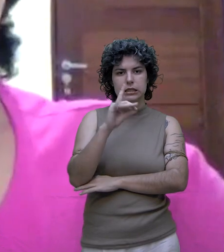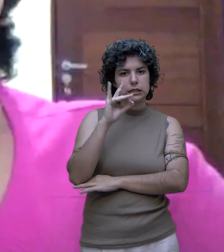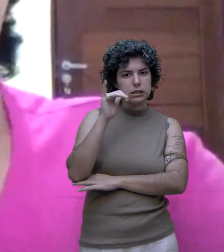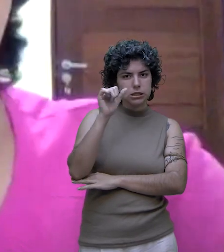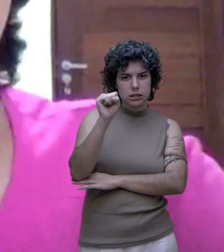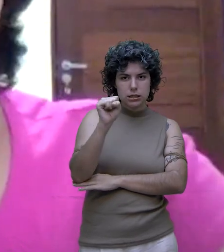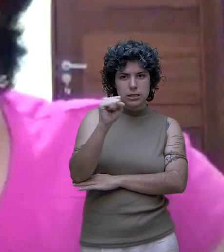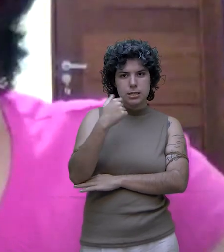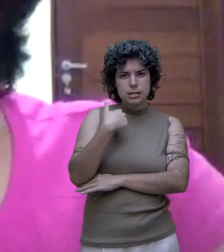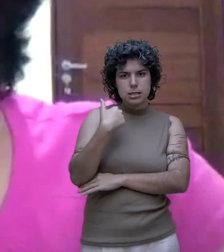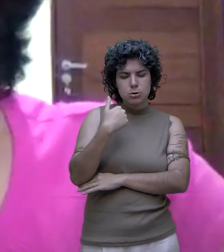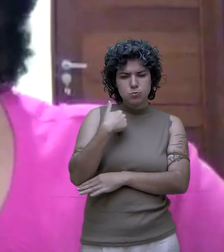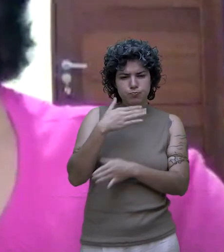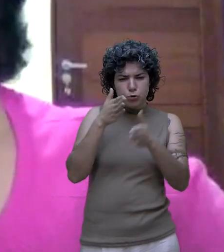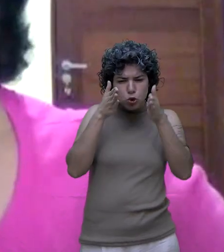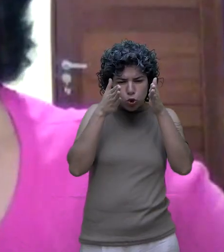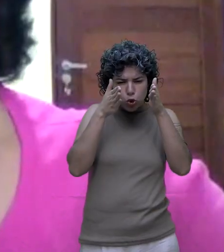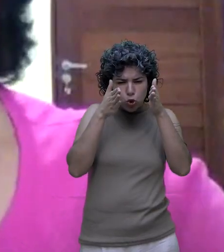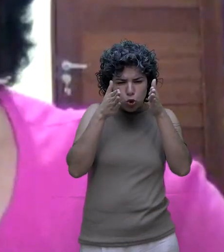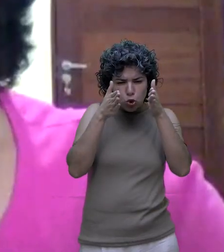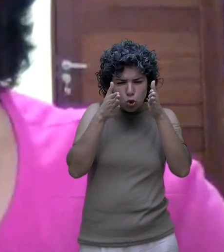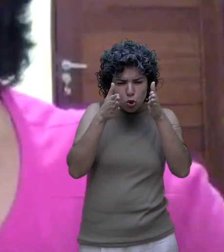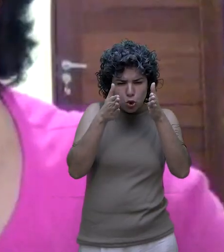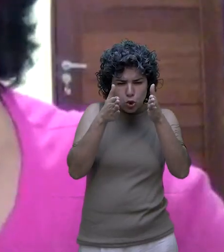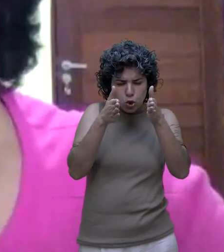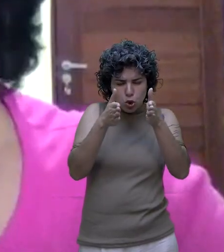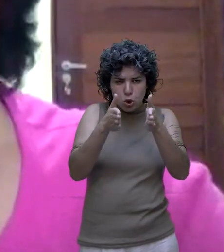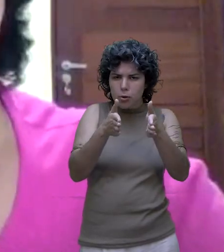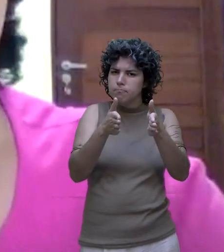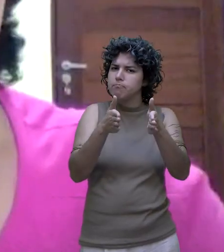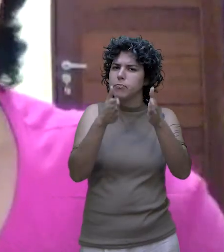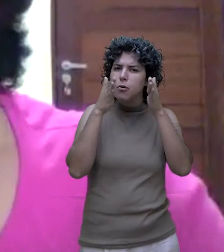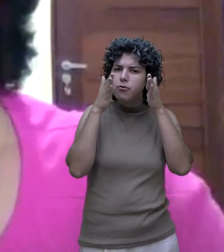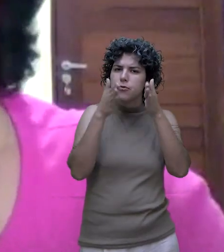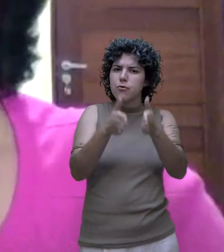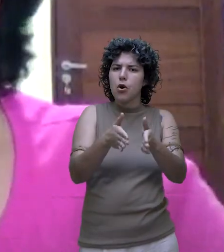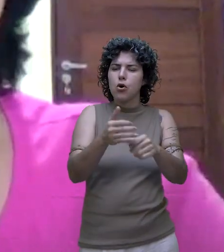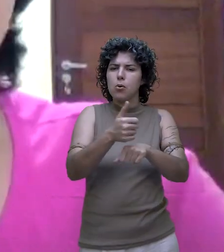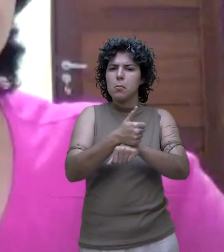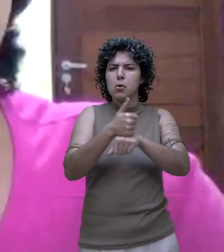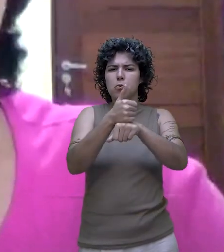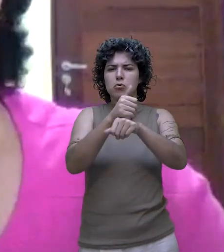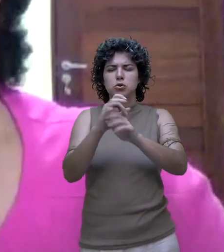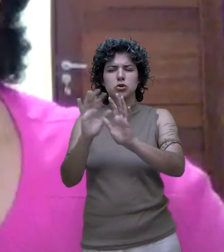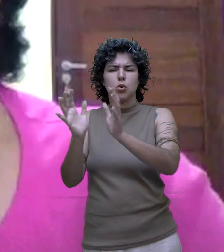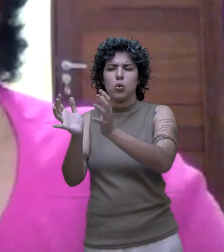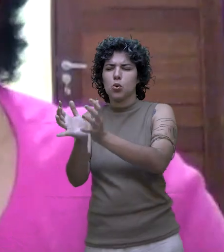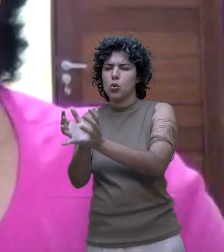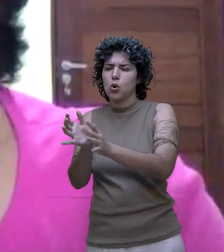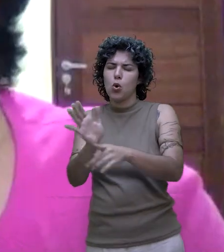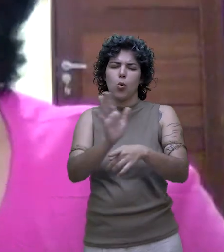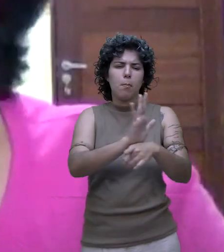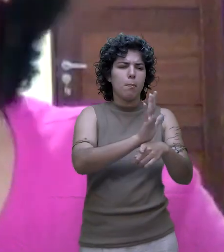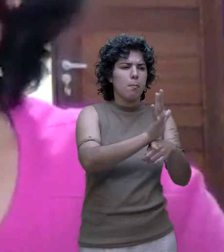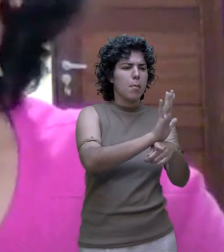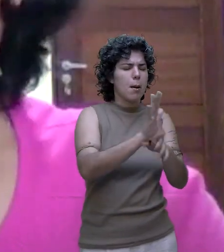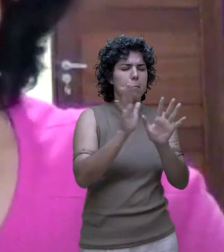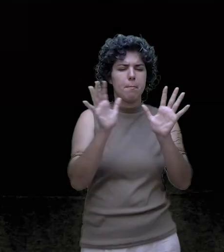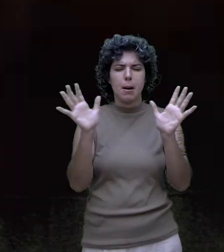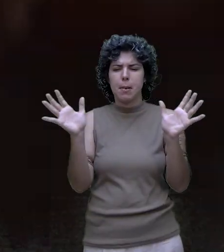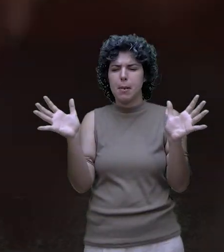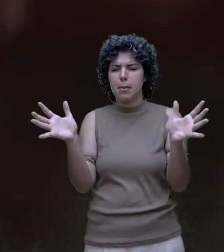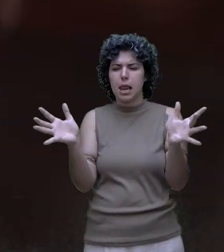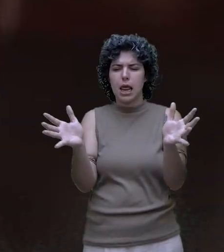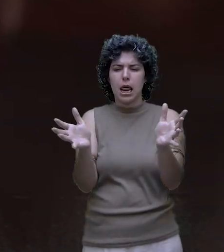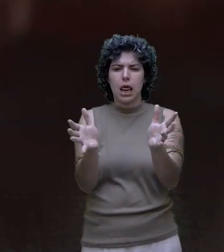imersa naquele ambiente com o pessoal, com os profissionais e tal. Eu aprendi tanto. Então, foi através de um